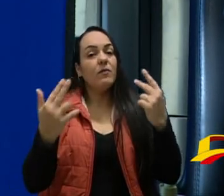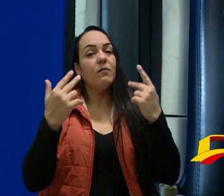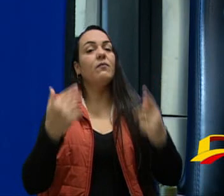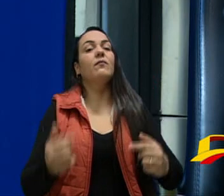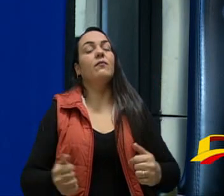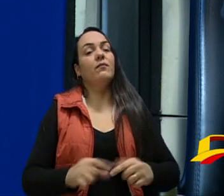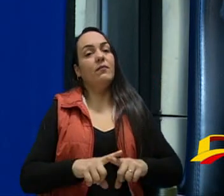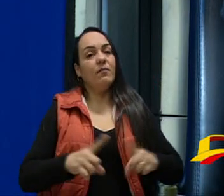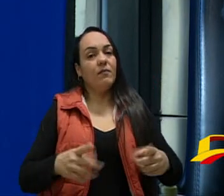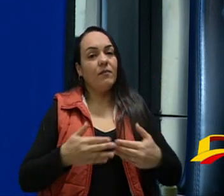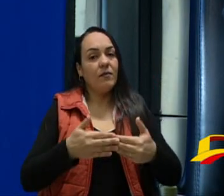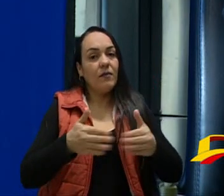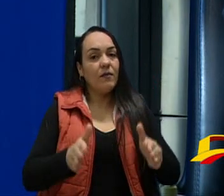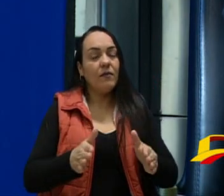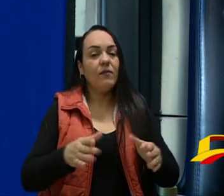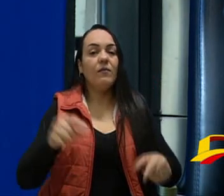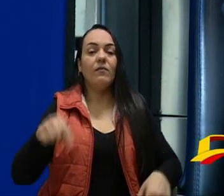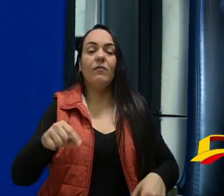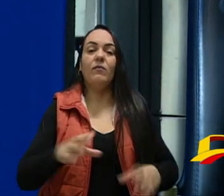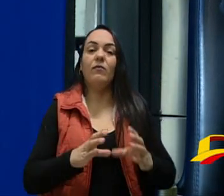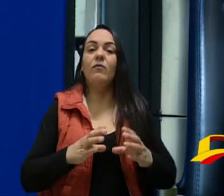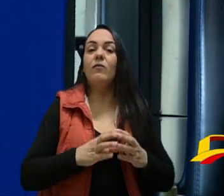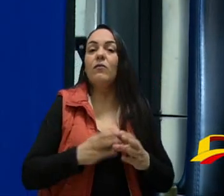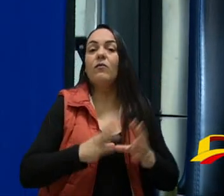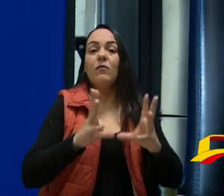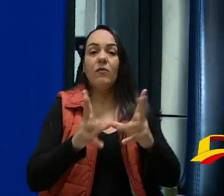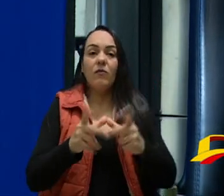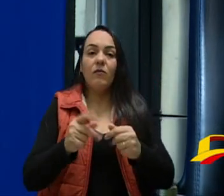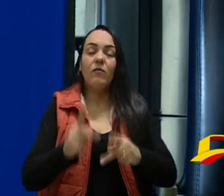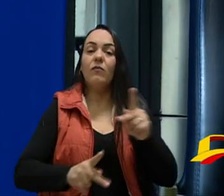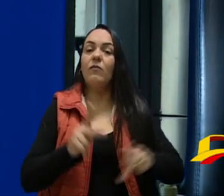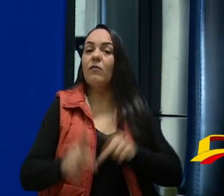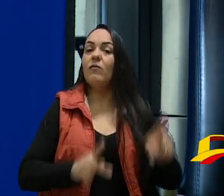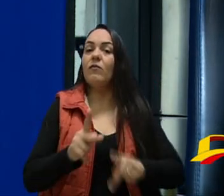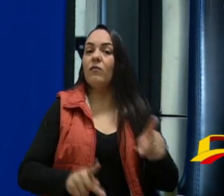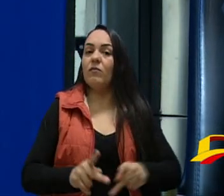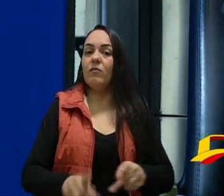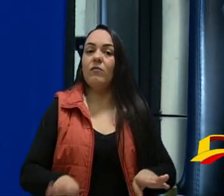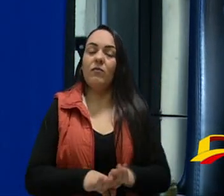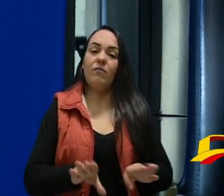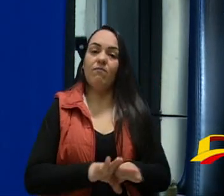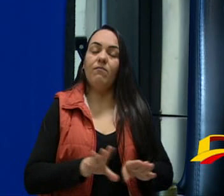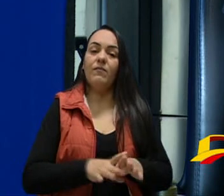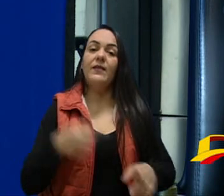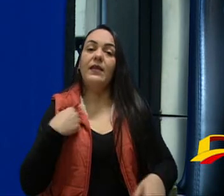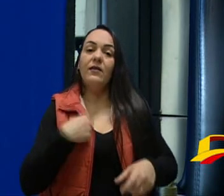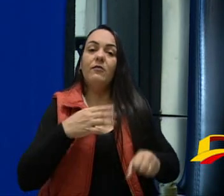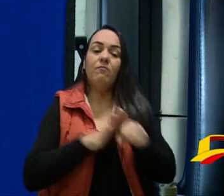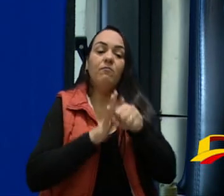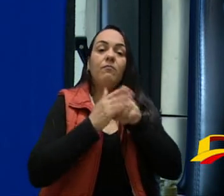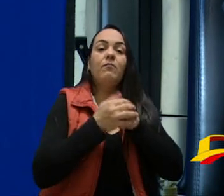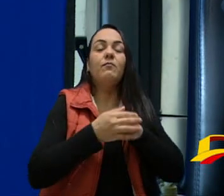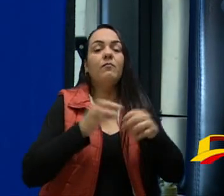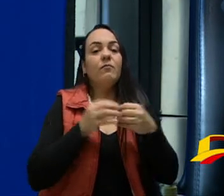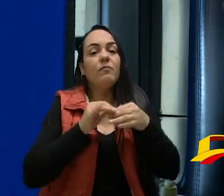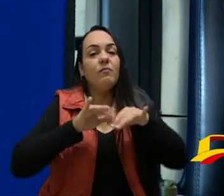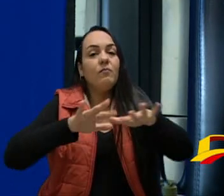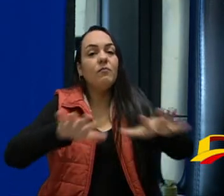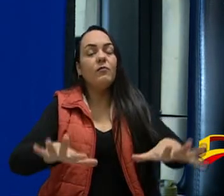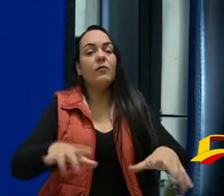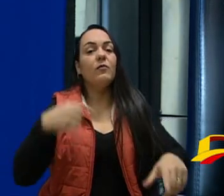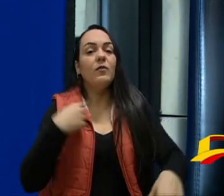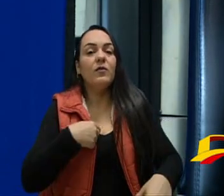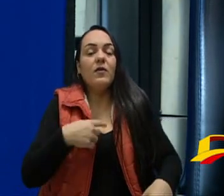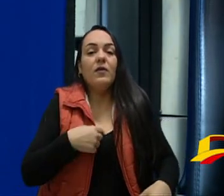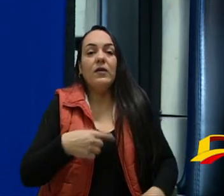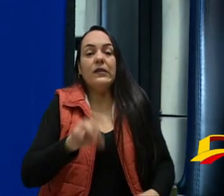está a sendo aberta para comunidade porque até o momento então dando ênfase para a questão do convide e muitas